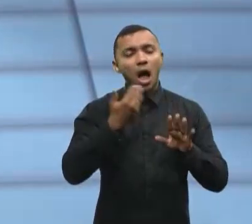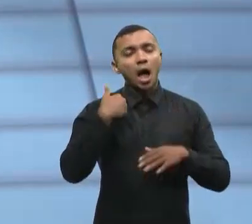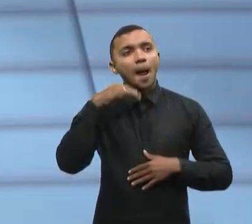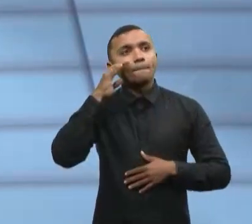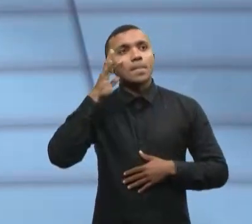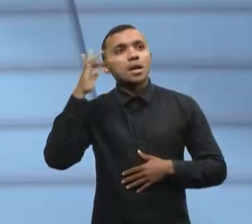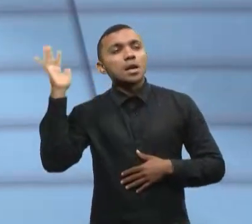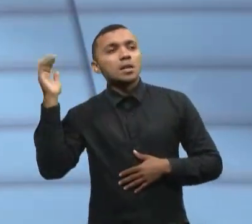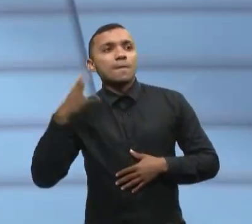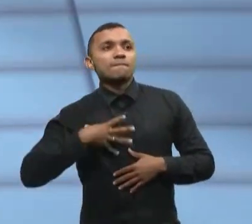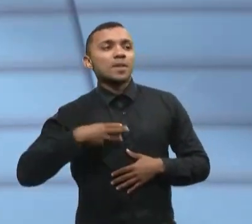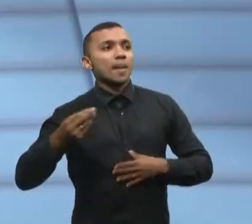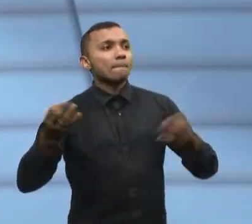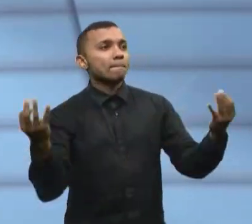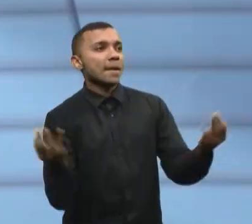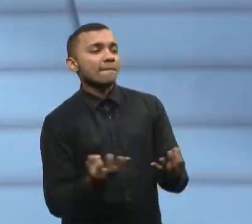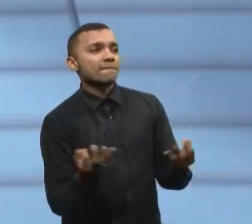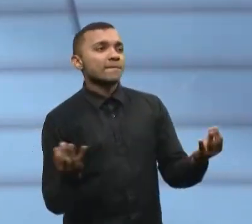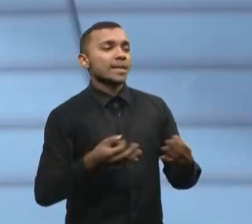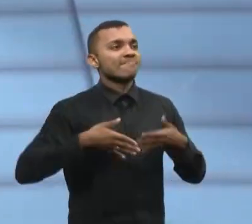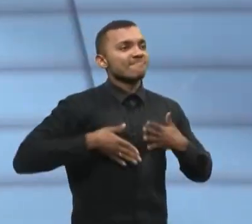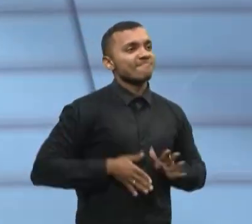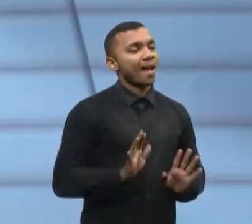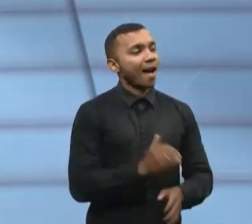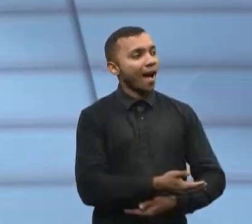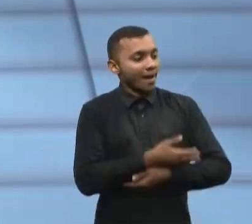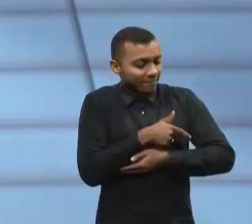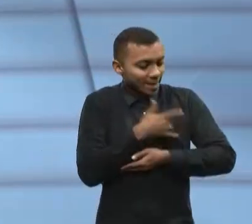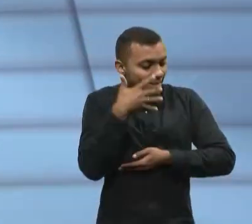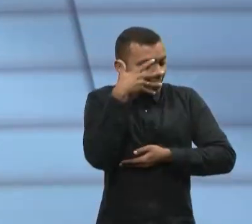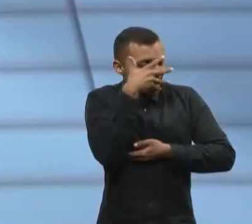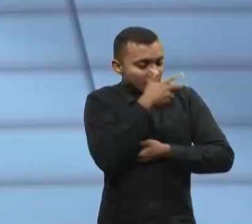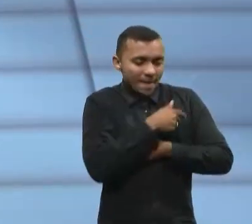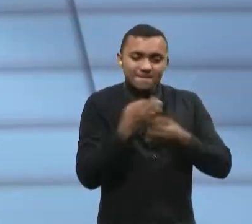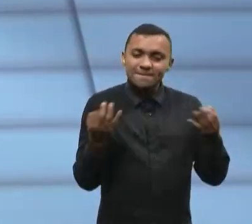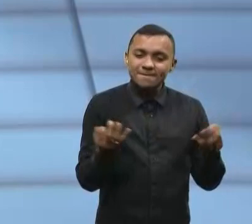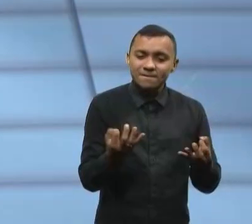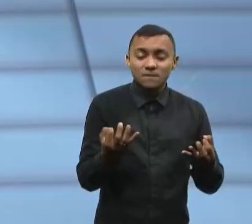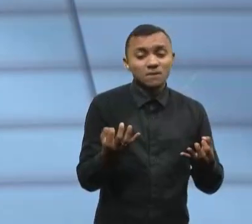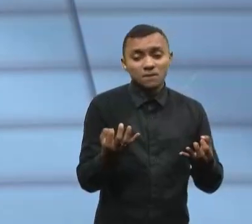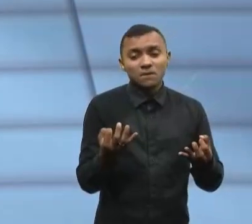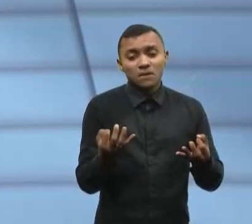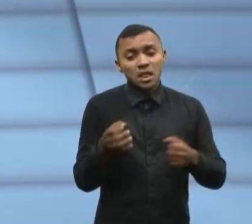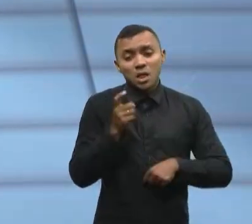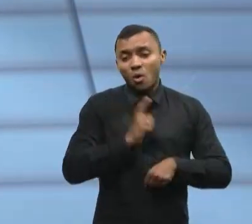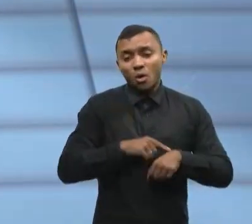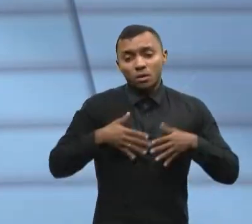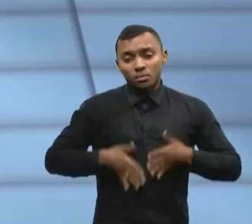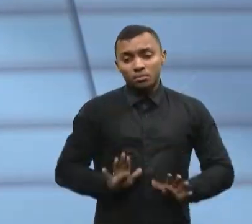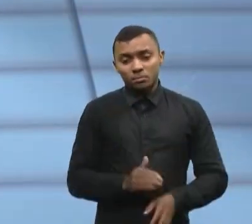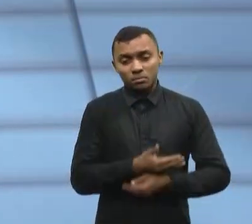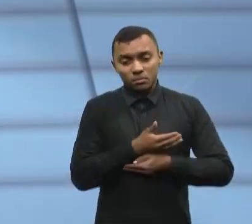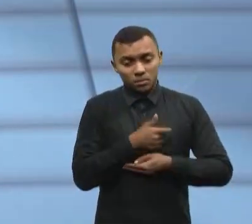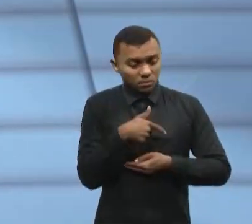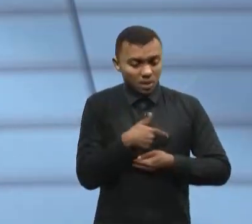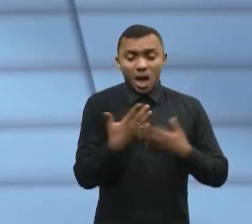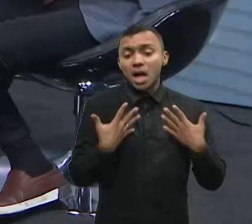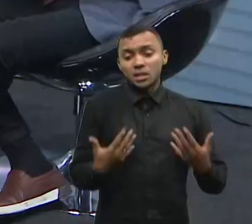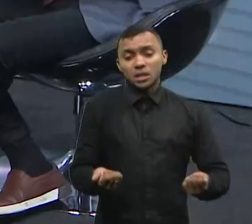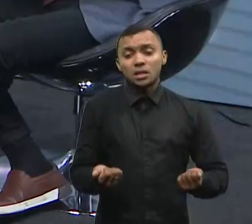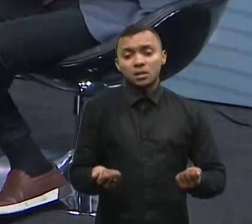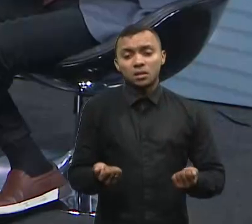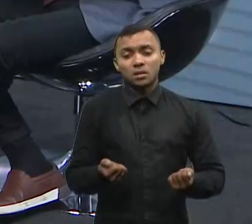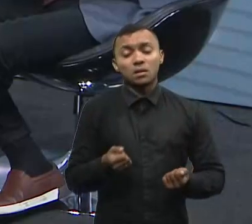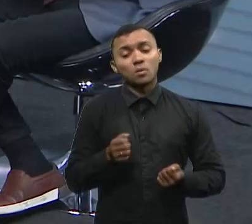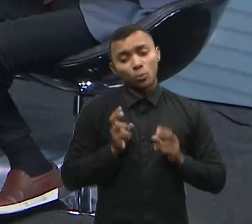idealizou na gravidez e aceitar receber o filho que ela tem. Dentro desse receber, com o mesmo